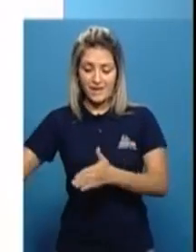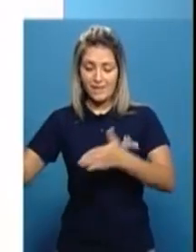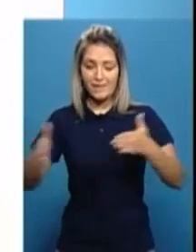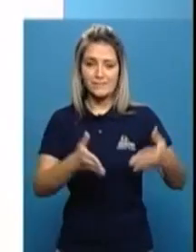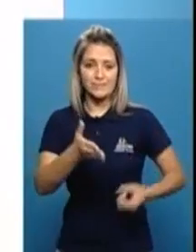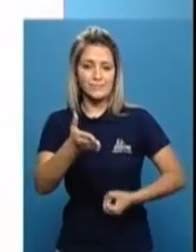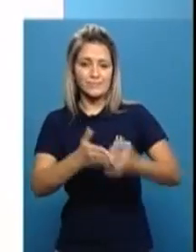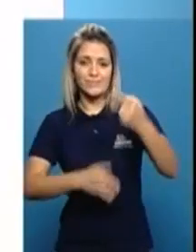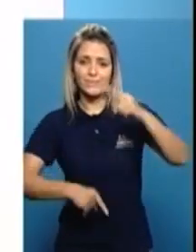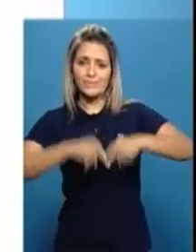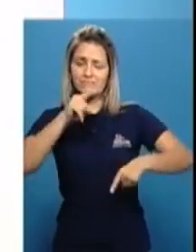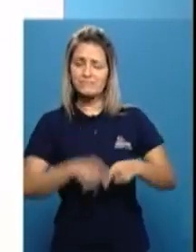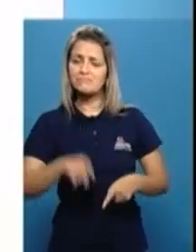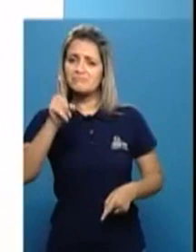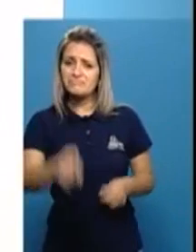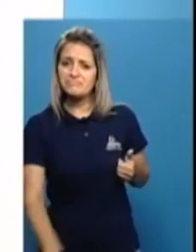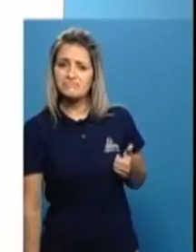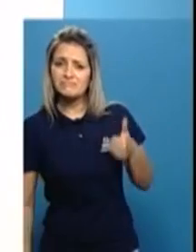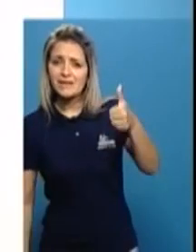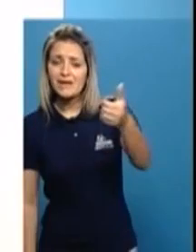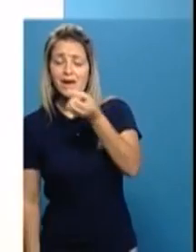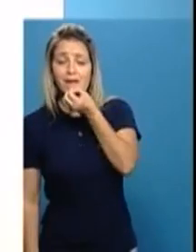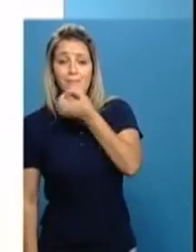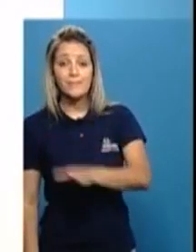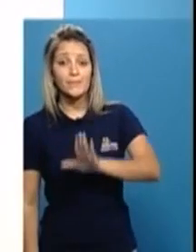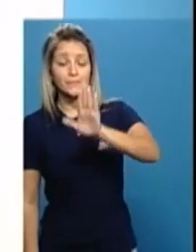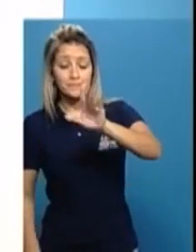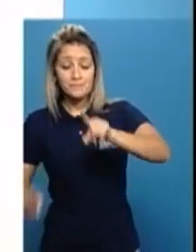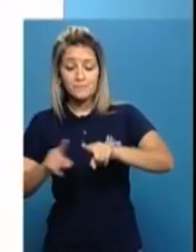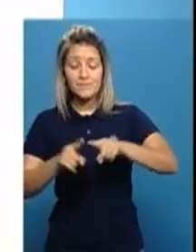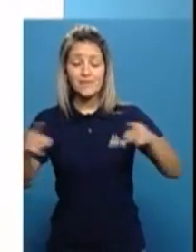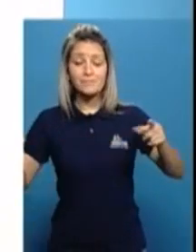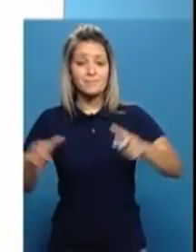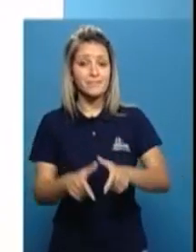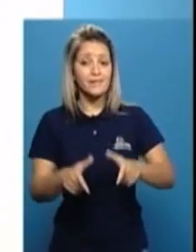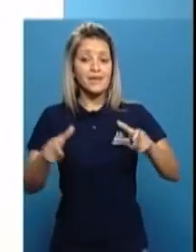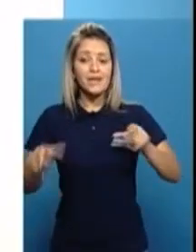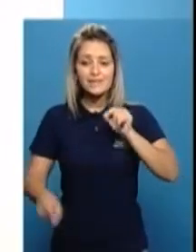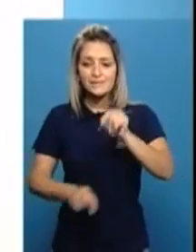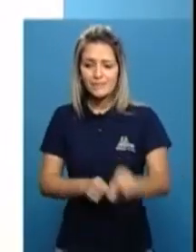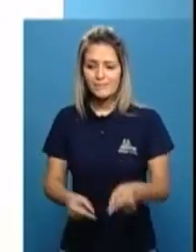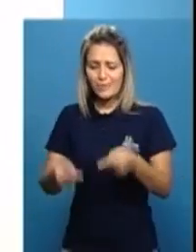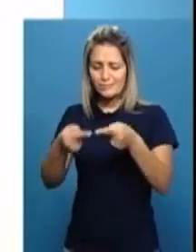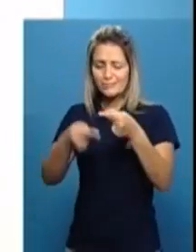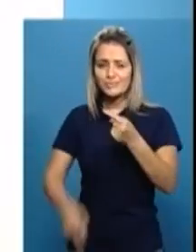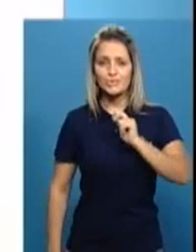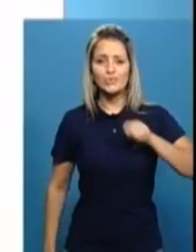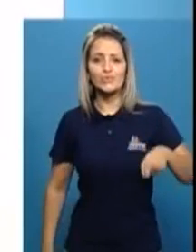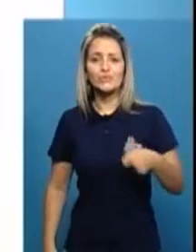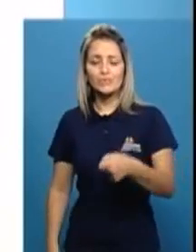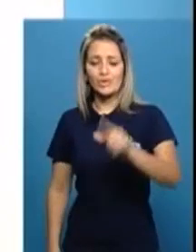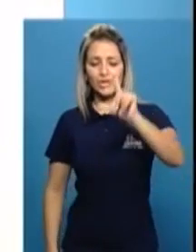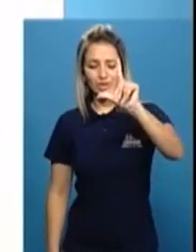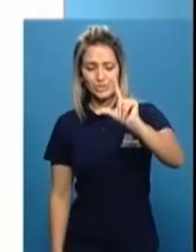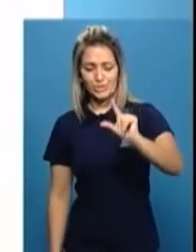tem muitas vantagens. Porém, a maioria delas não tem a ver com uma